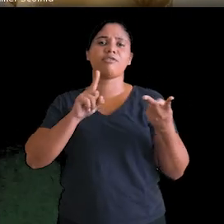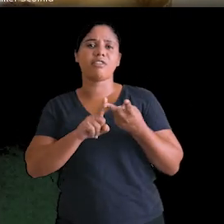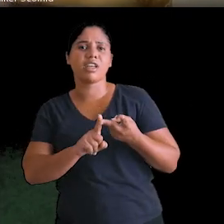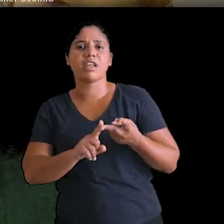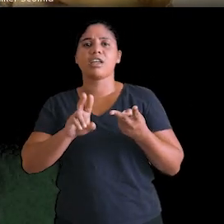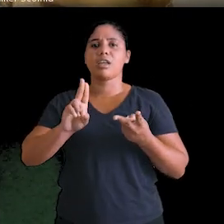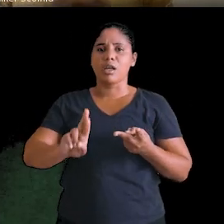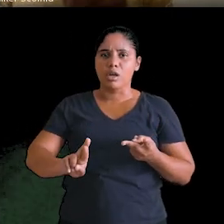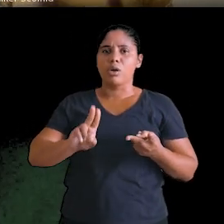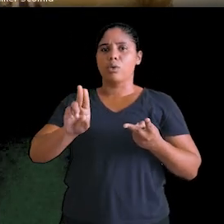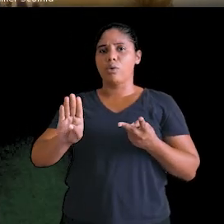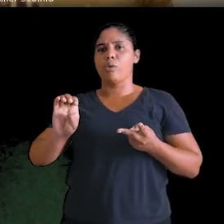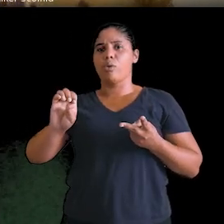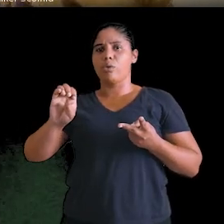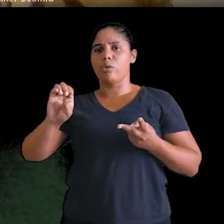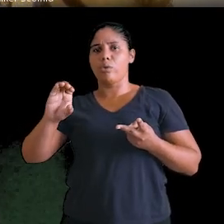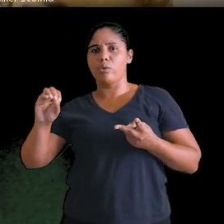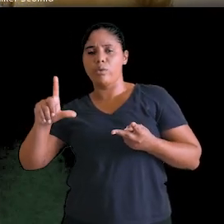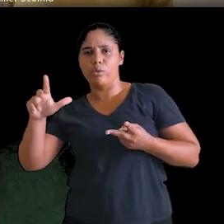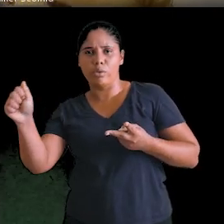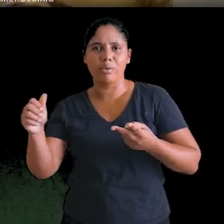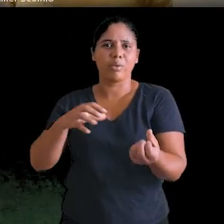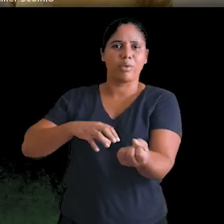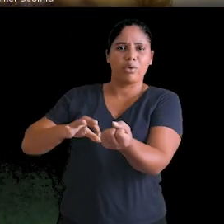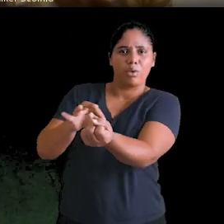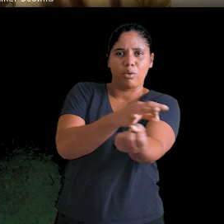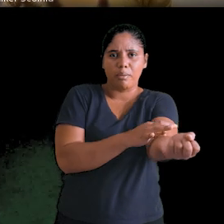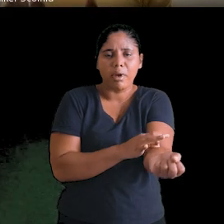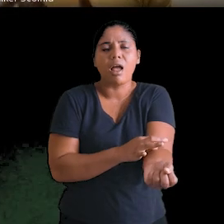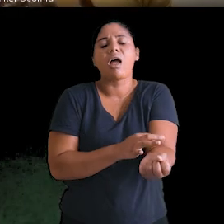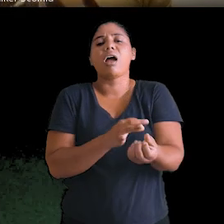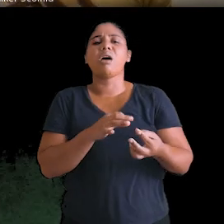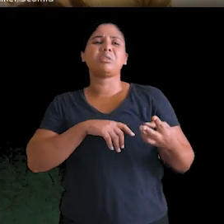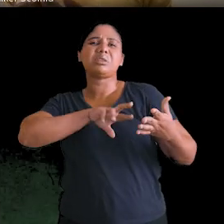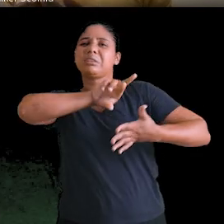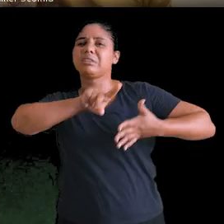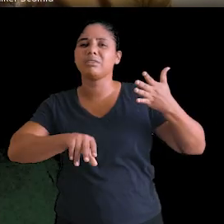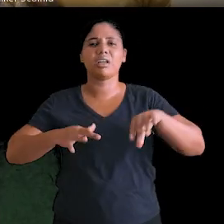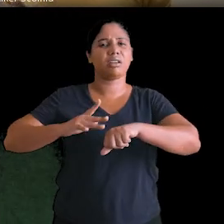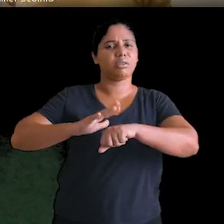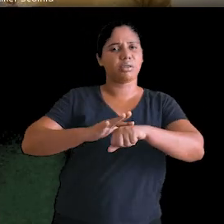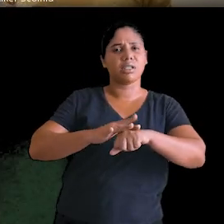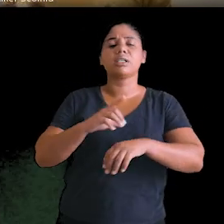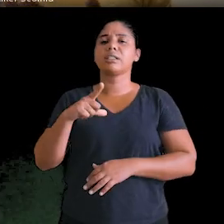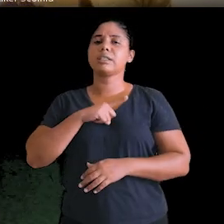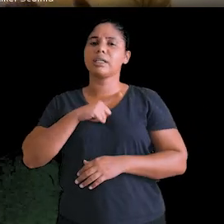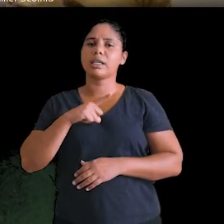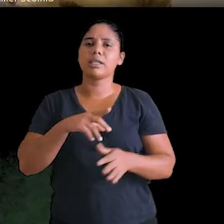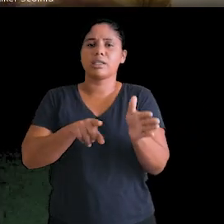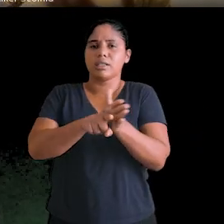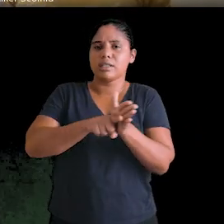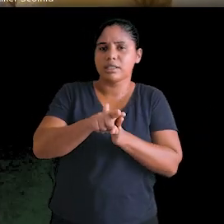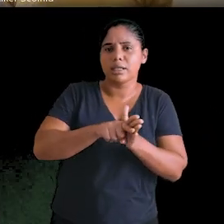outros. A orocultura também se faz necessário, que é um exame de identificação para identificar infecções